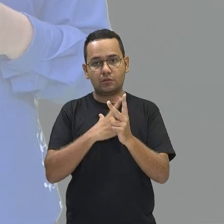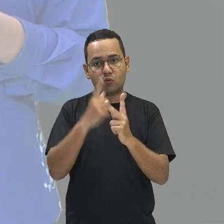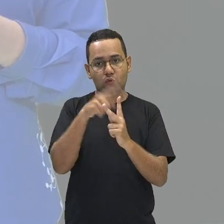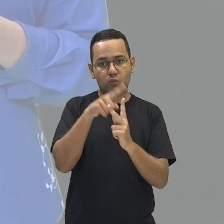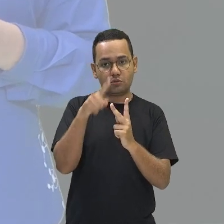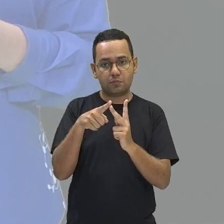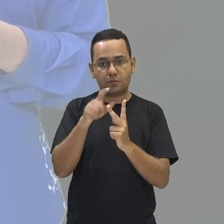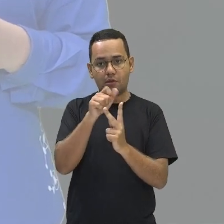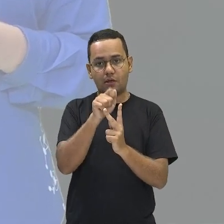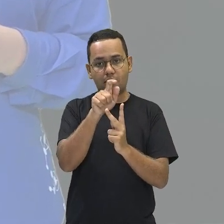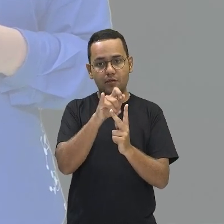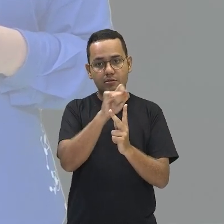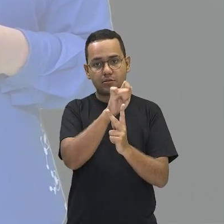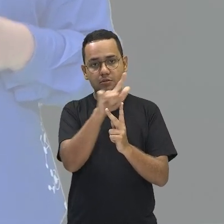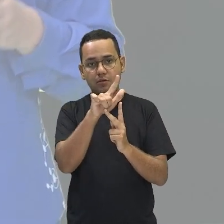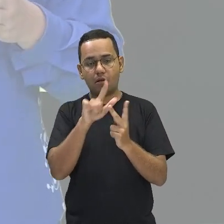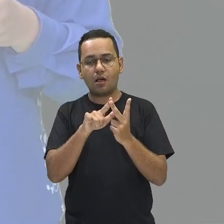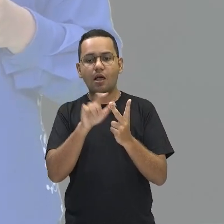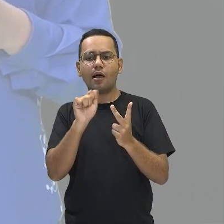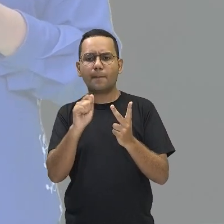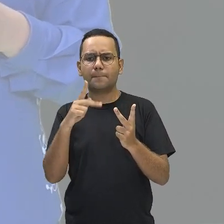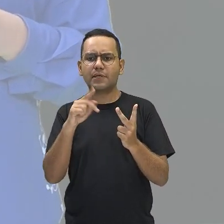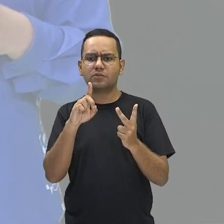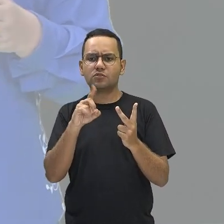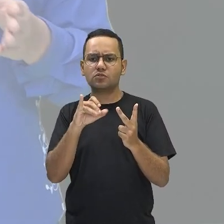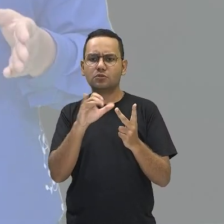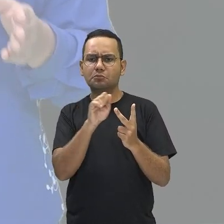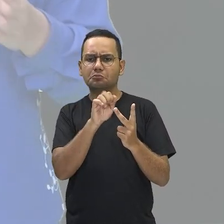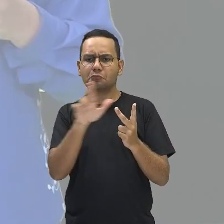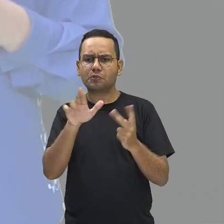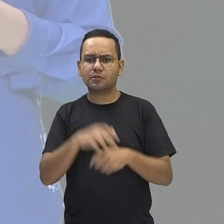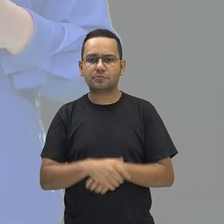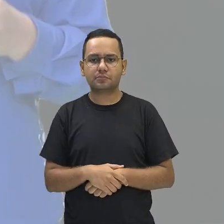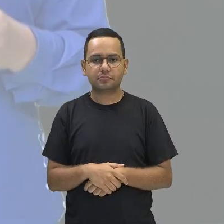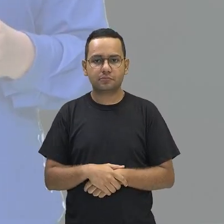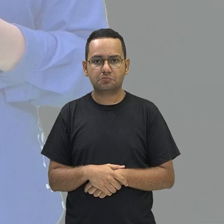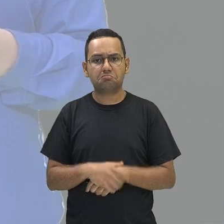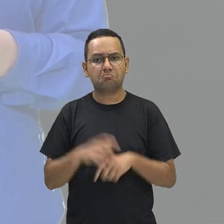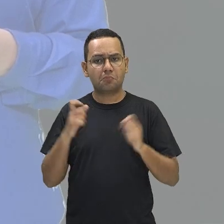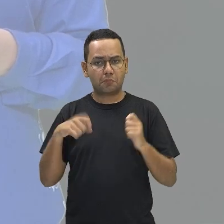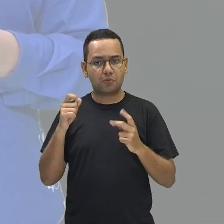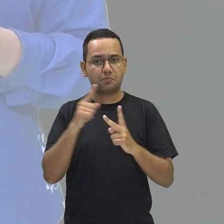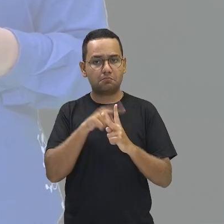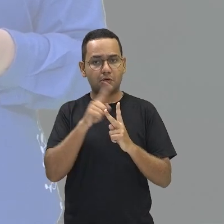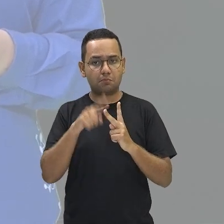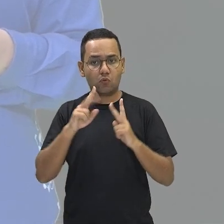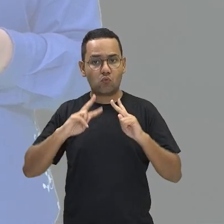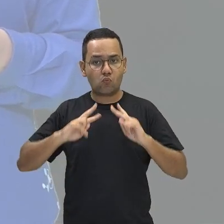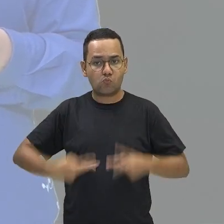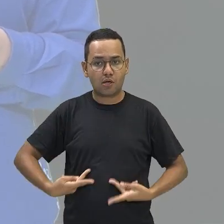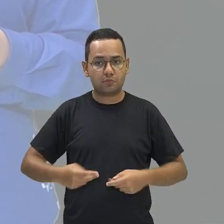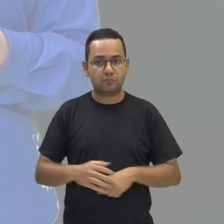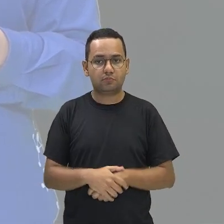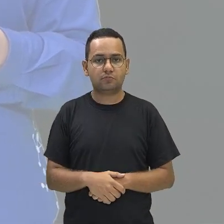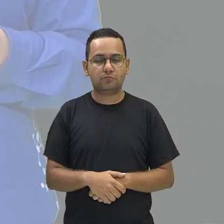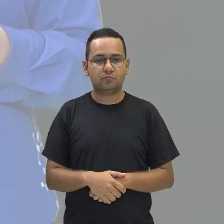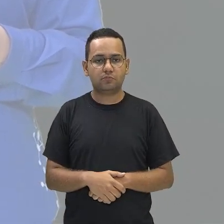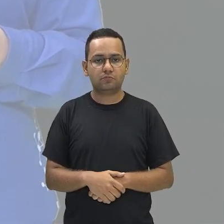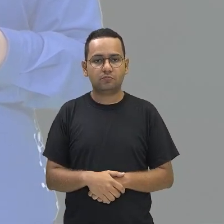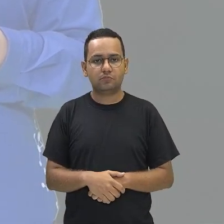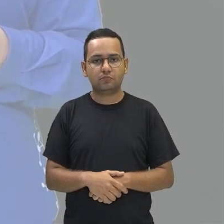e apendicular. O esqueleto humano pode ser dividido nessas 2 porções,